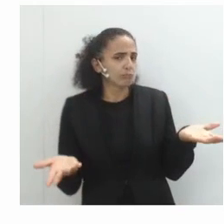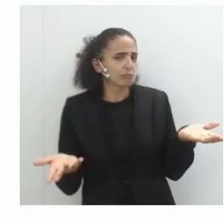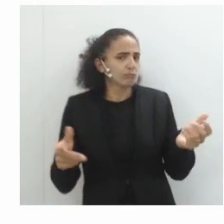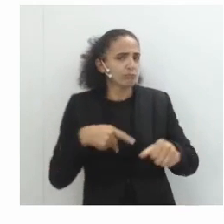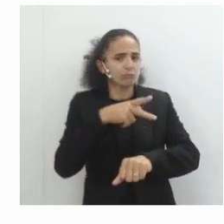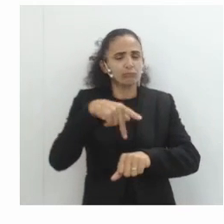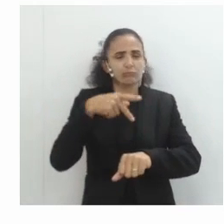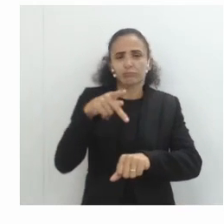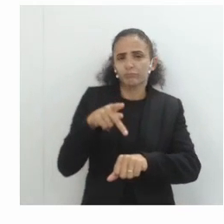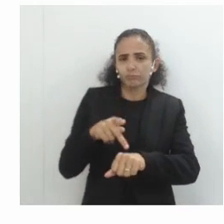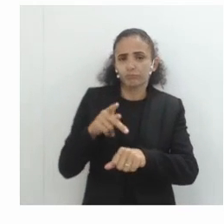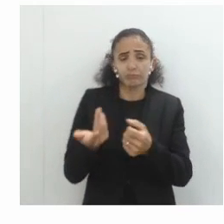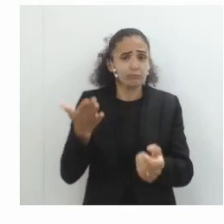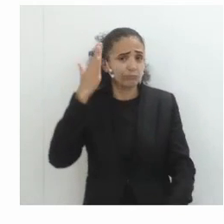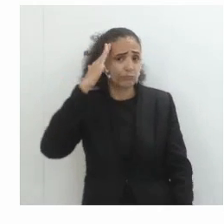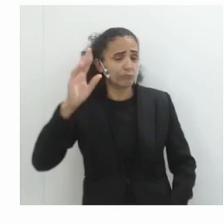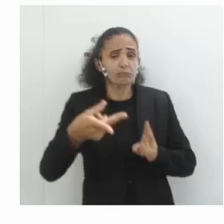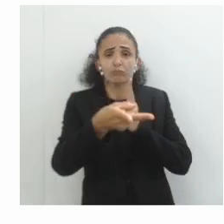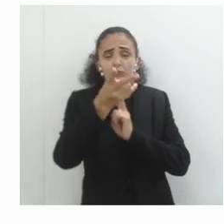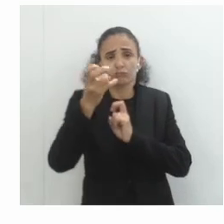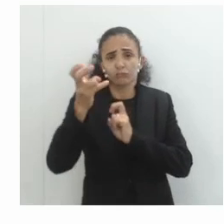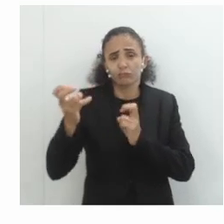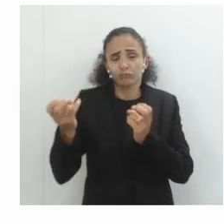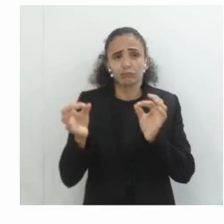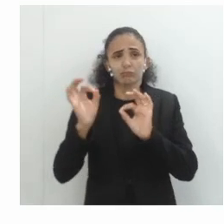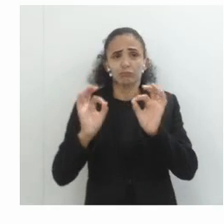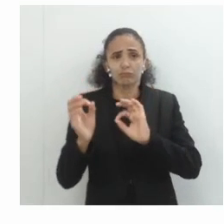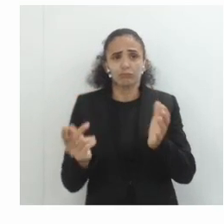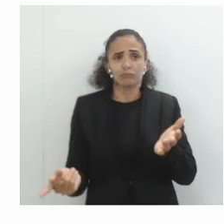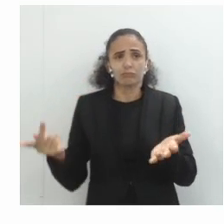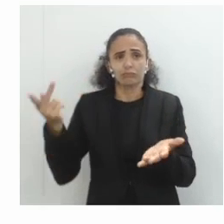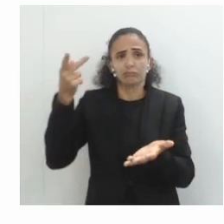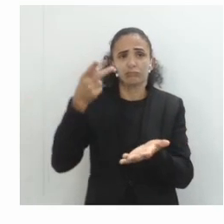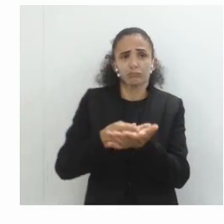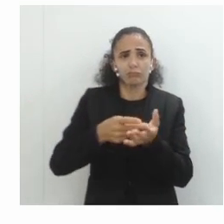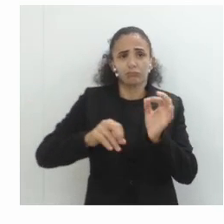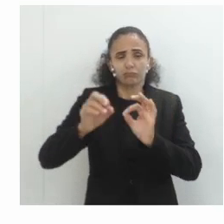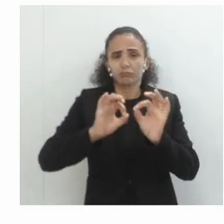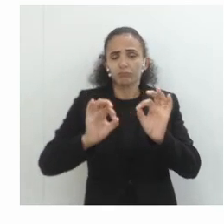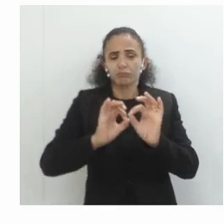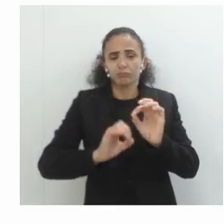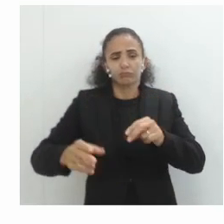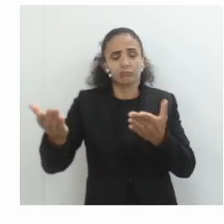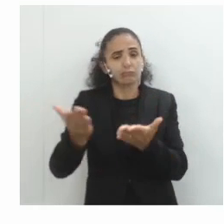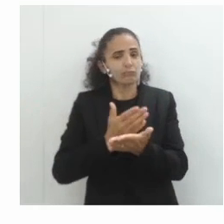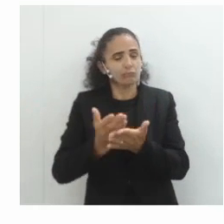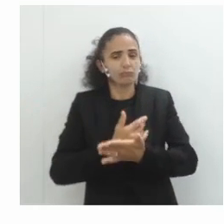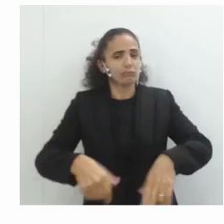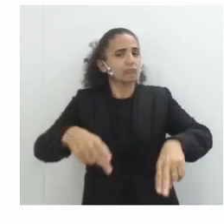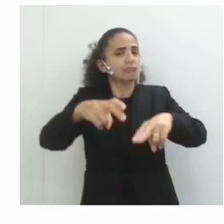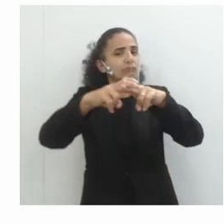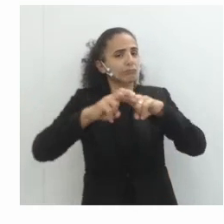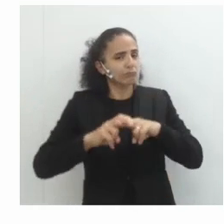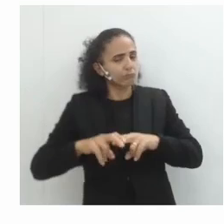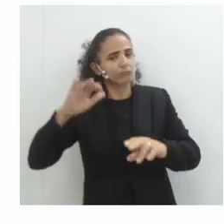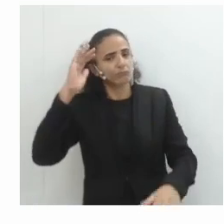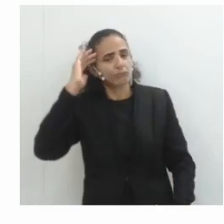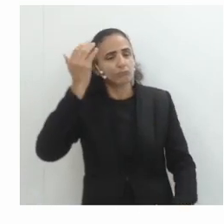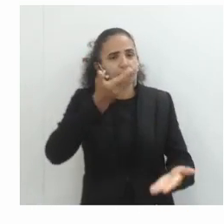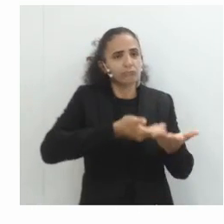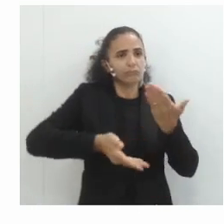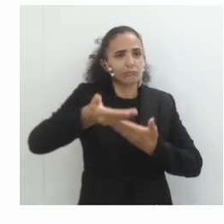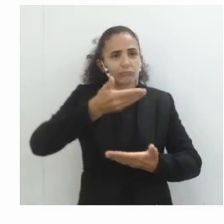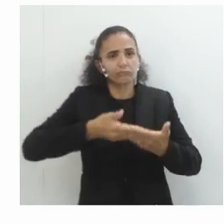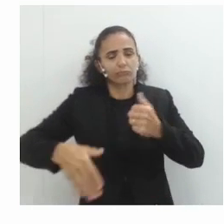país por não identificação. Então tem diversos fatores que podem estar relacionados a isso, tá certo, gente? As